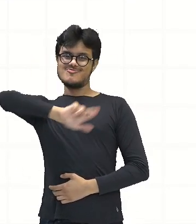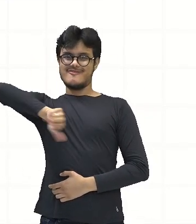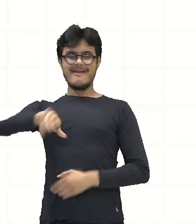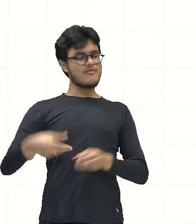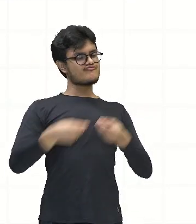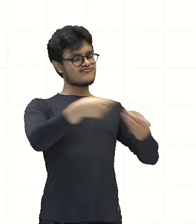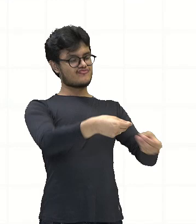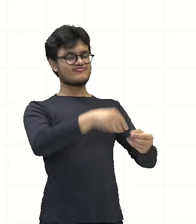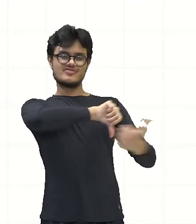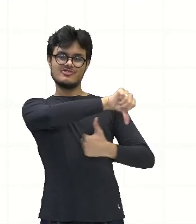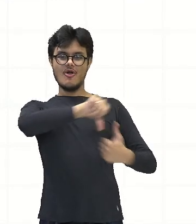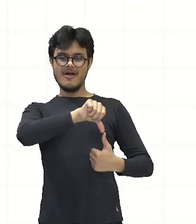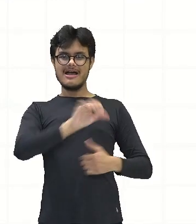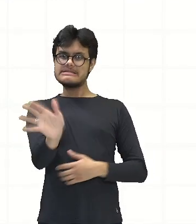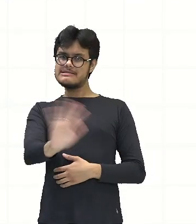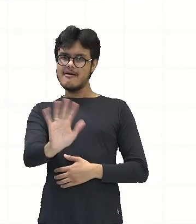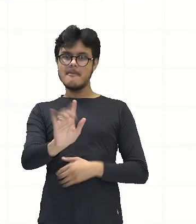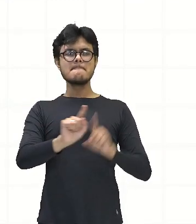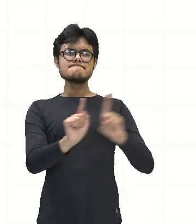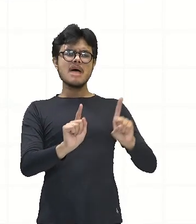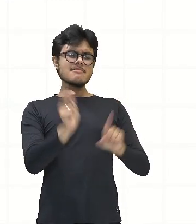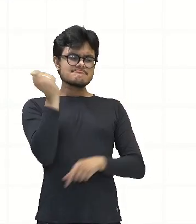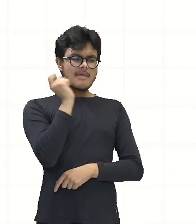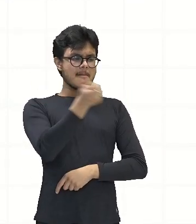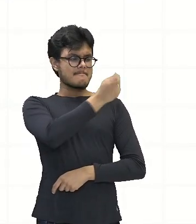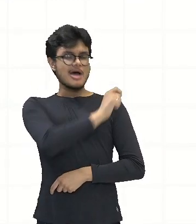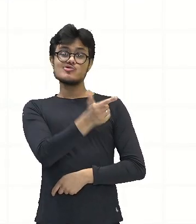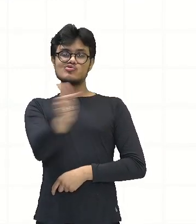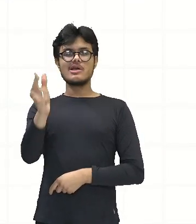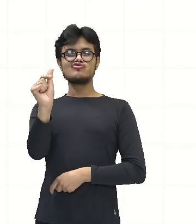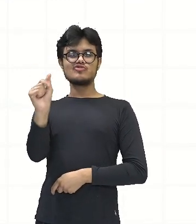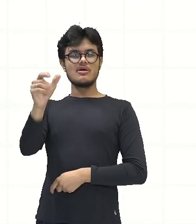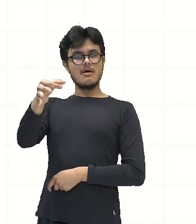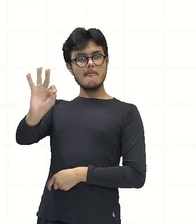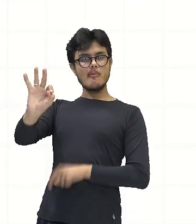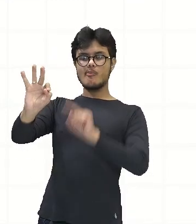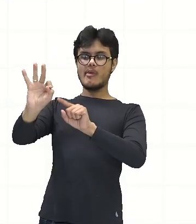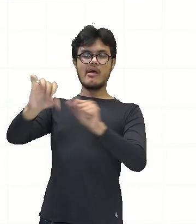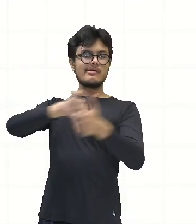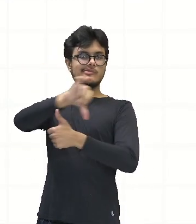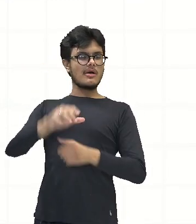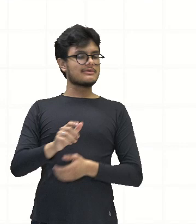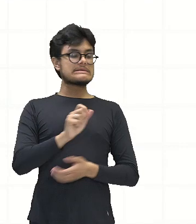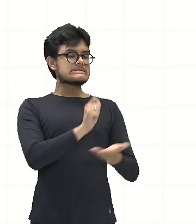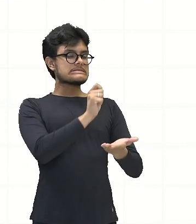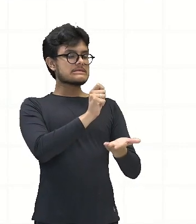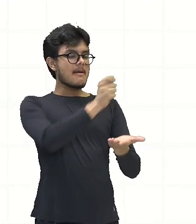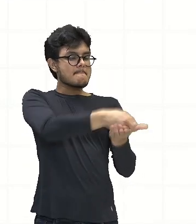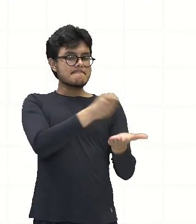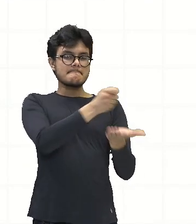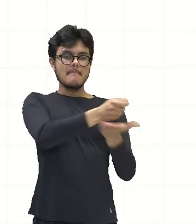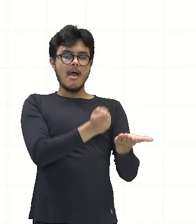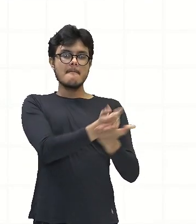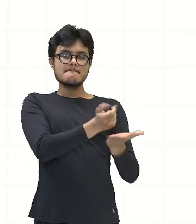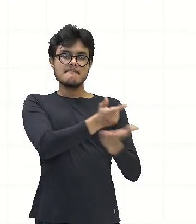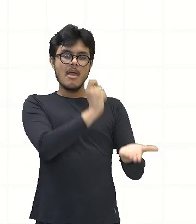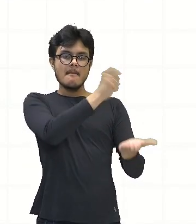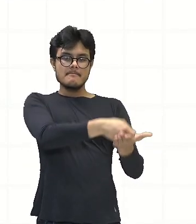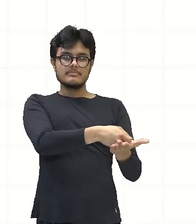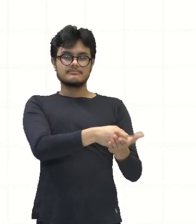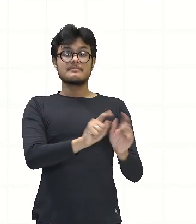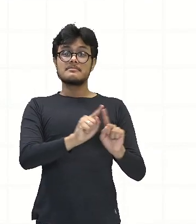não era mais tão viável, não tinha ali uma moeda de troca, né? Porque esse pagamento ele era feito como se fosse ali